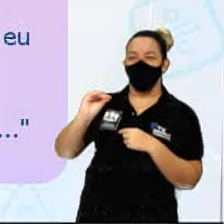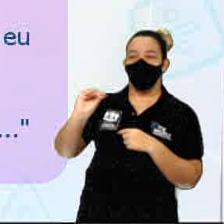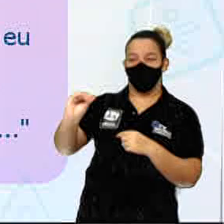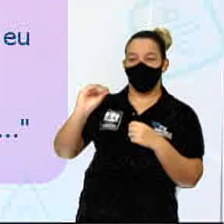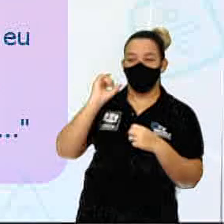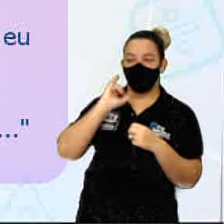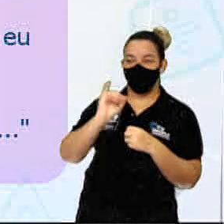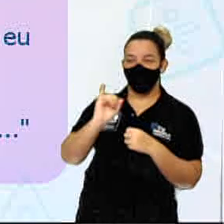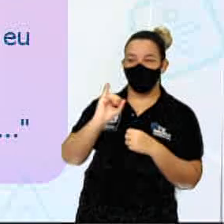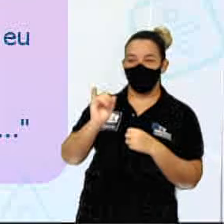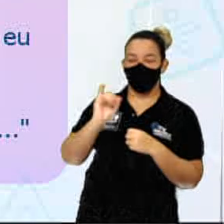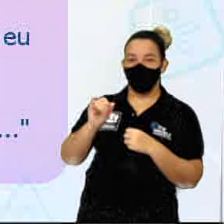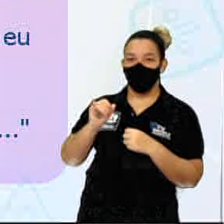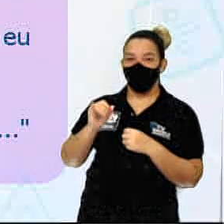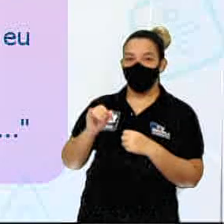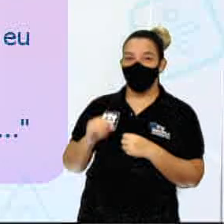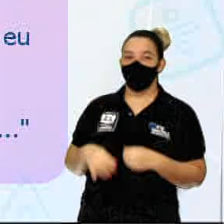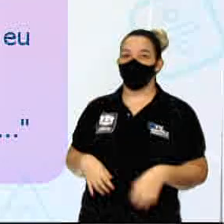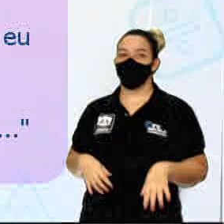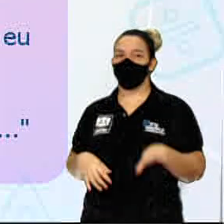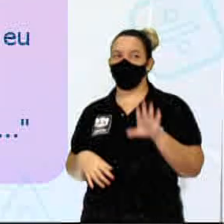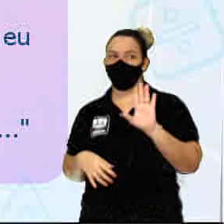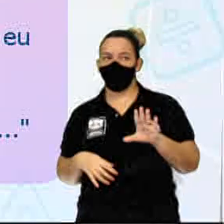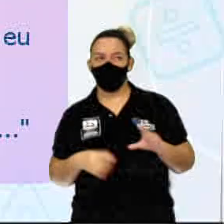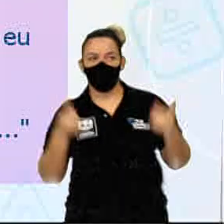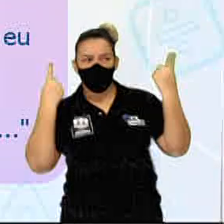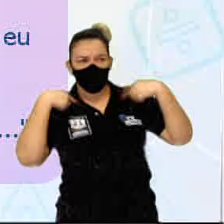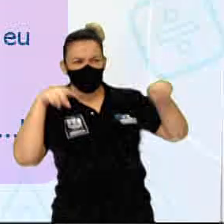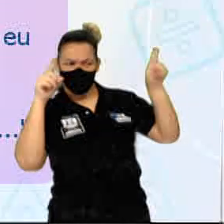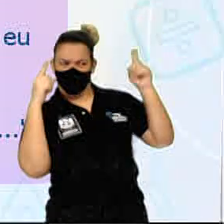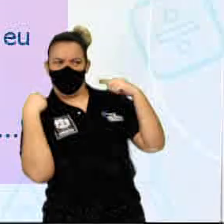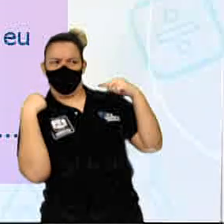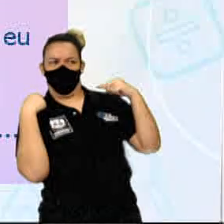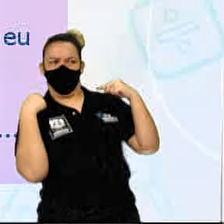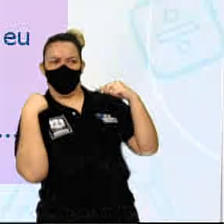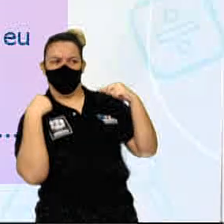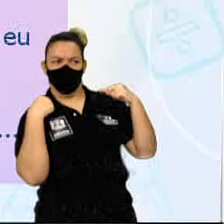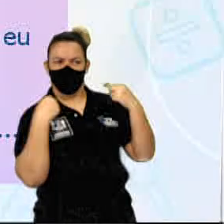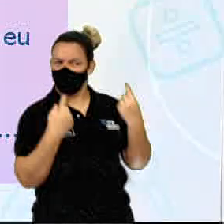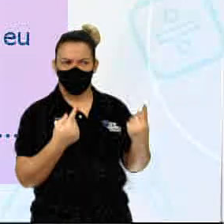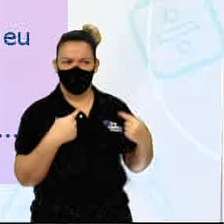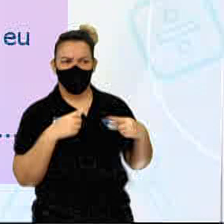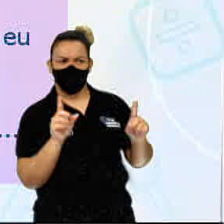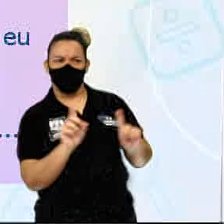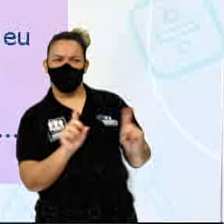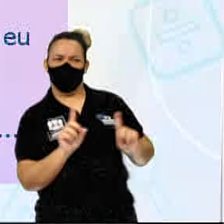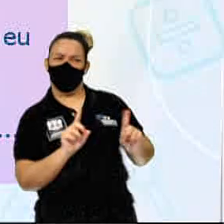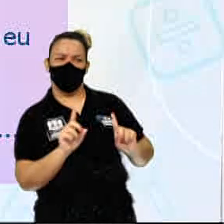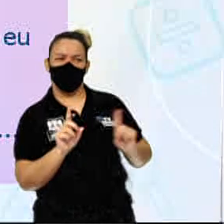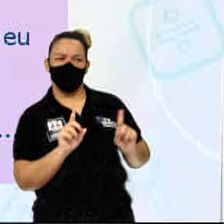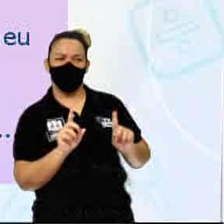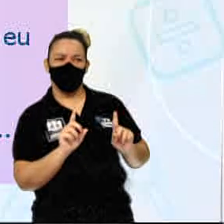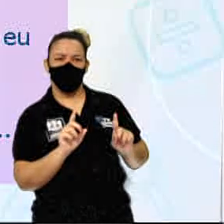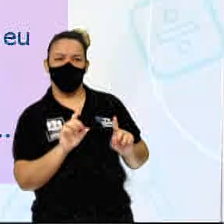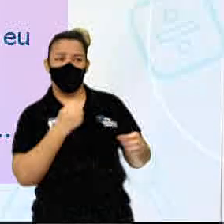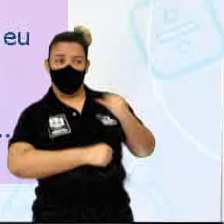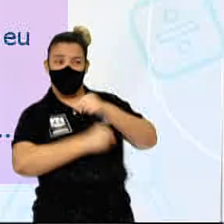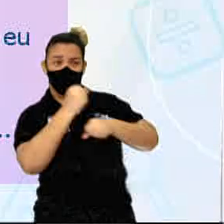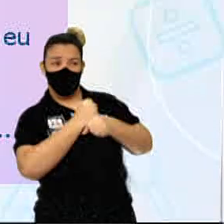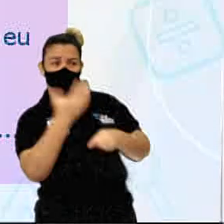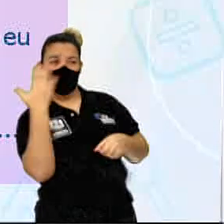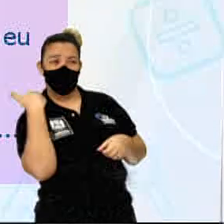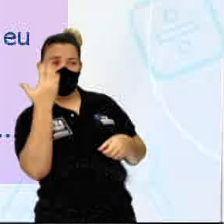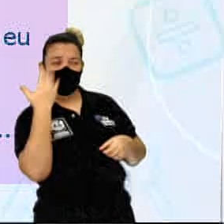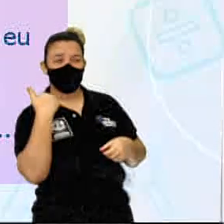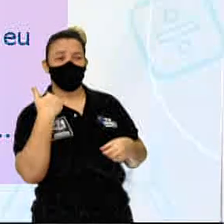quando dele se aproximou. Isso não é possível, respondeu o cordeiro com voz embargada. No ano passado,